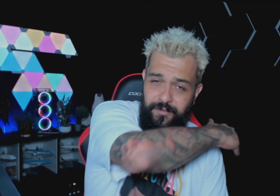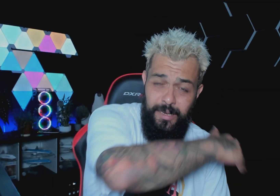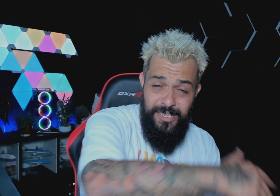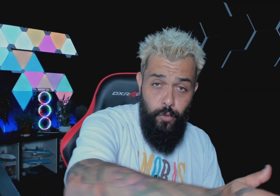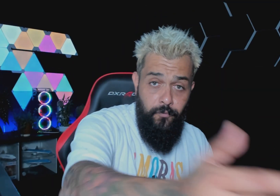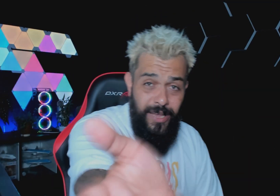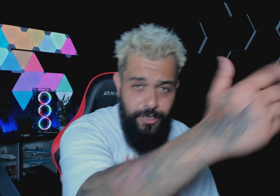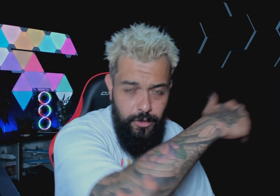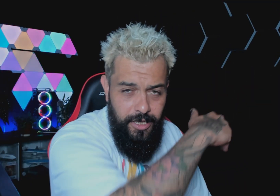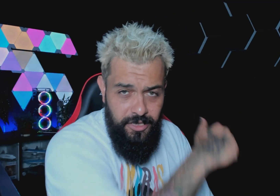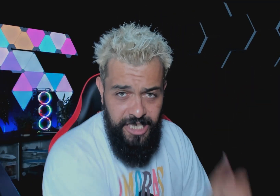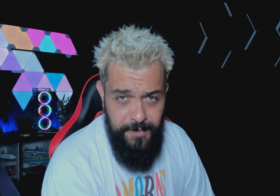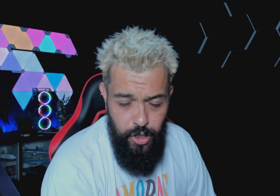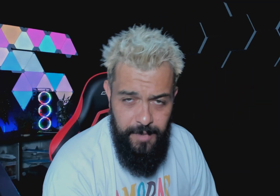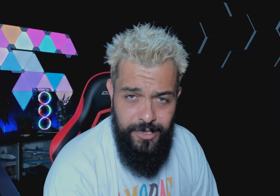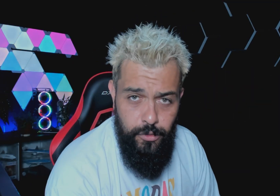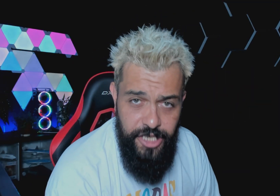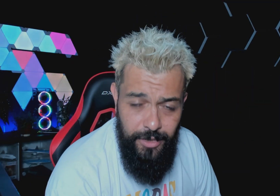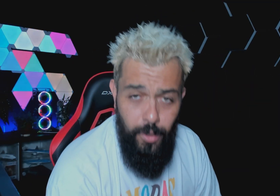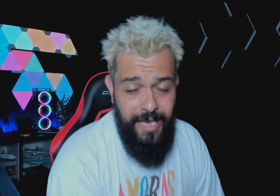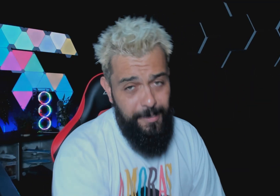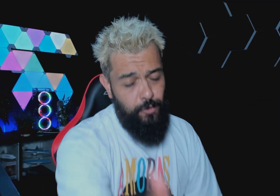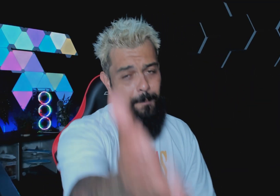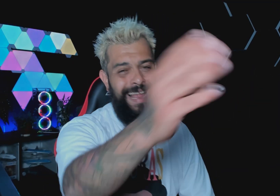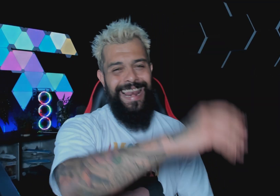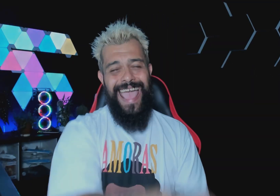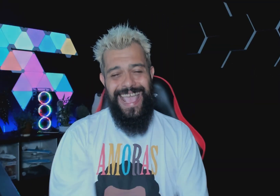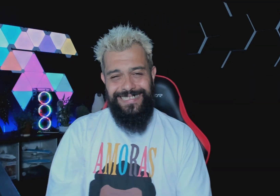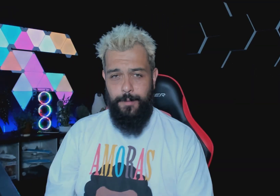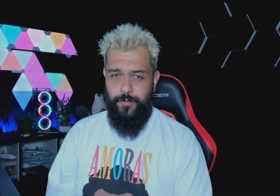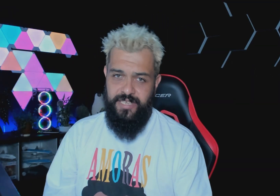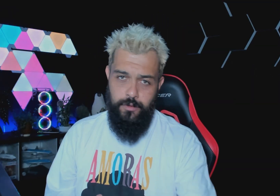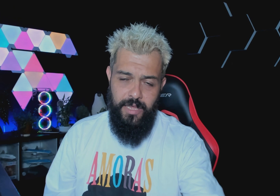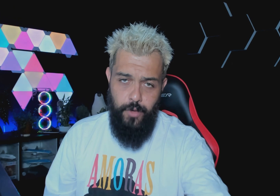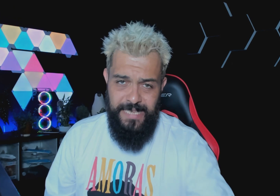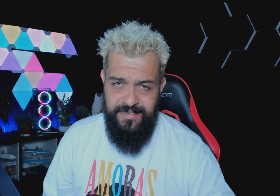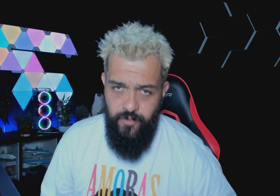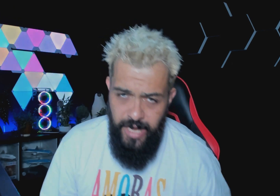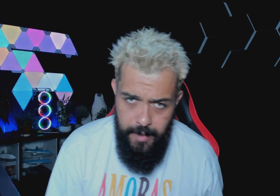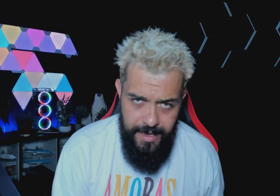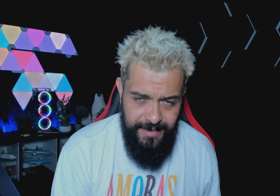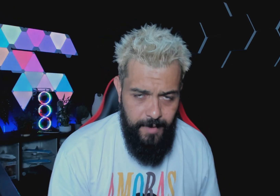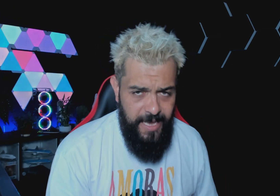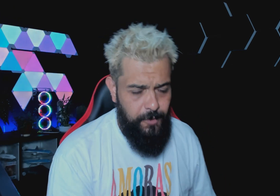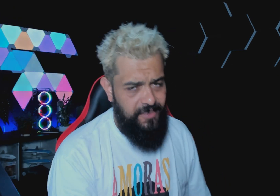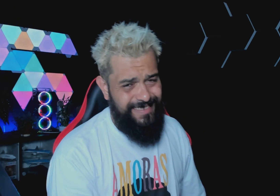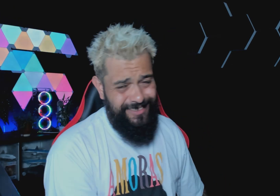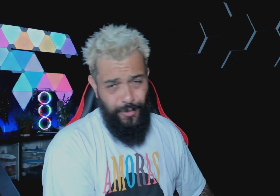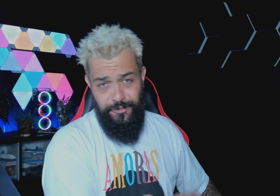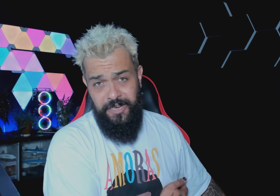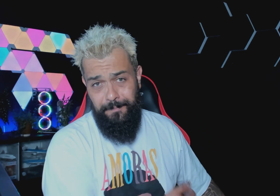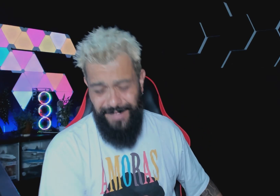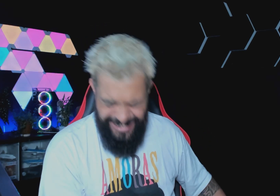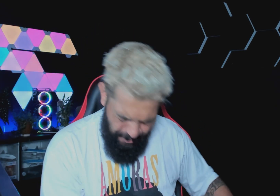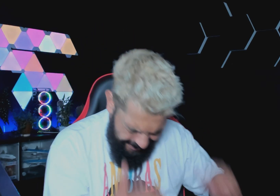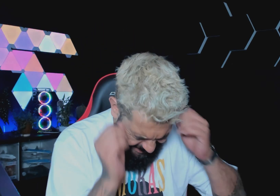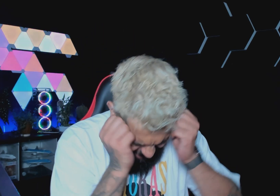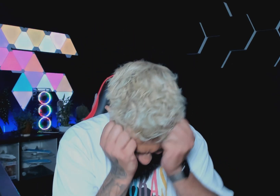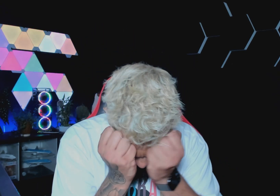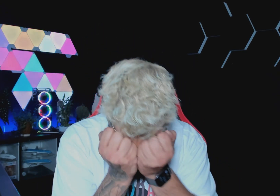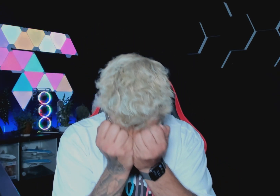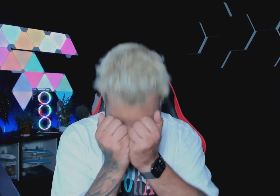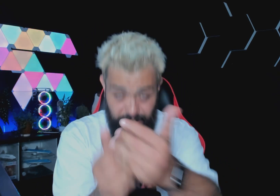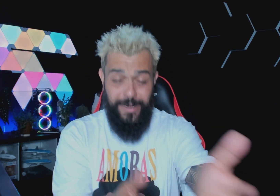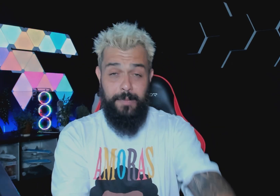Seja muito bem-vindo a mais um vídeo do Linux Chips. E hoje é mais um dia do quê? Mais uma palestra pra você do DevOps Extreme. Exatamente, mano, sensacional demais essa palestra